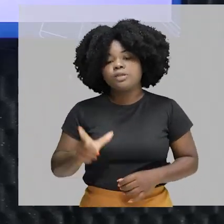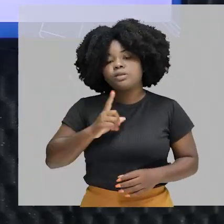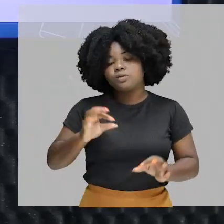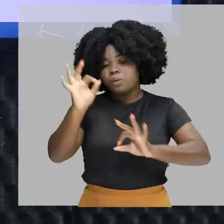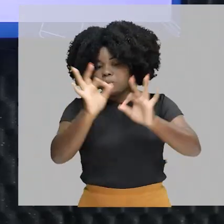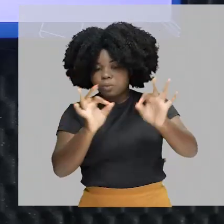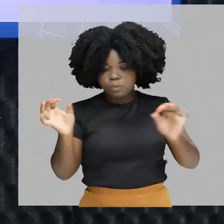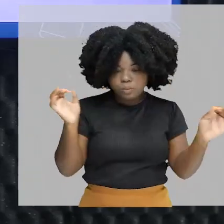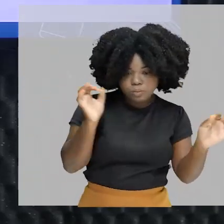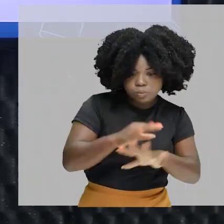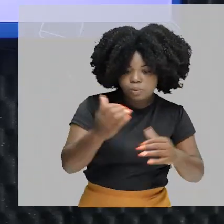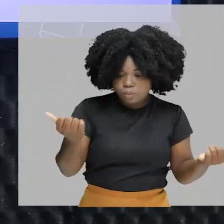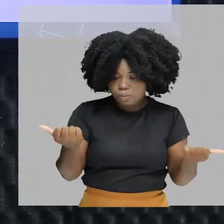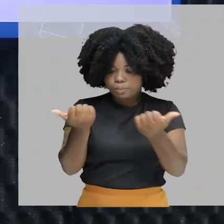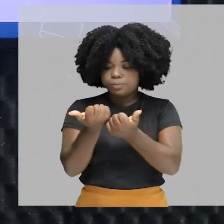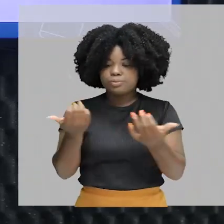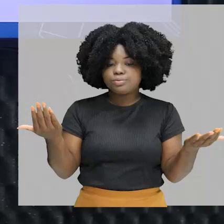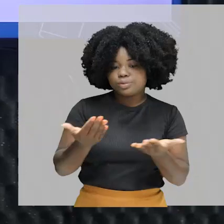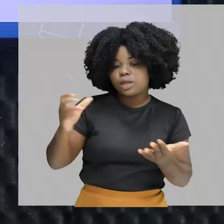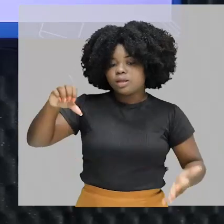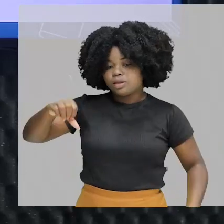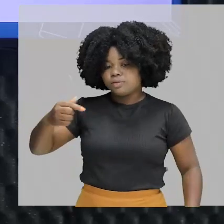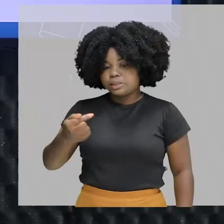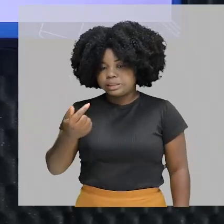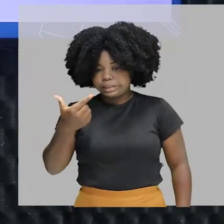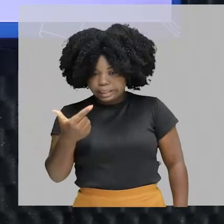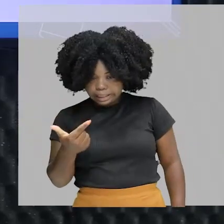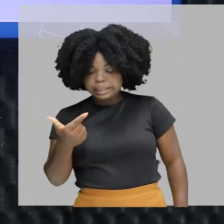Estou fazendo as substituições, tá? Então, ficou